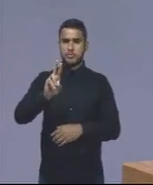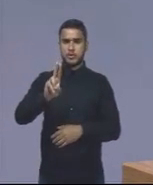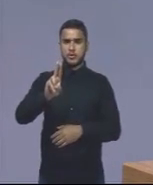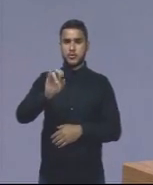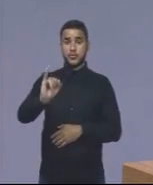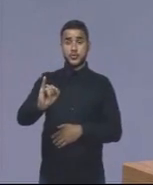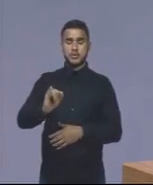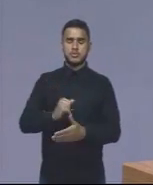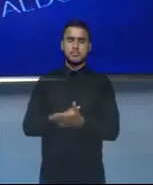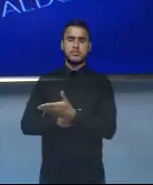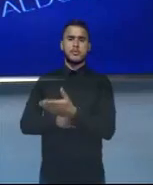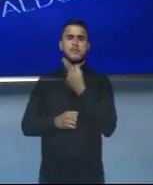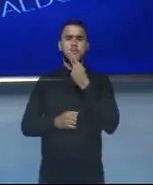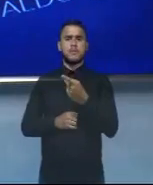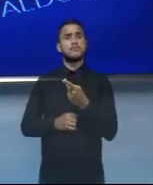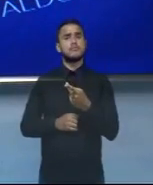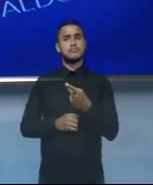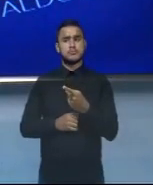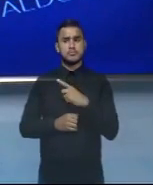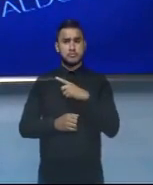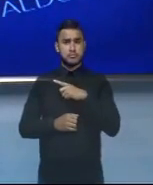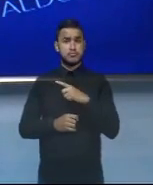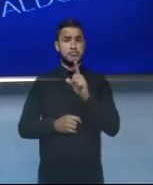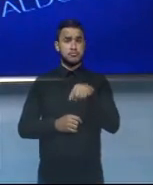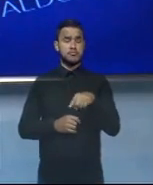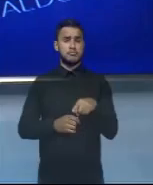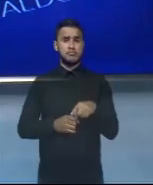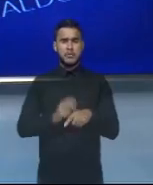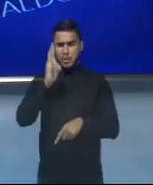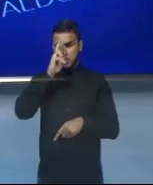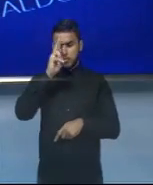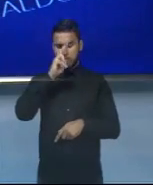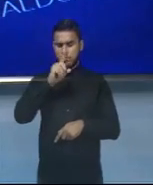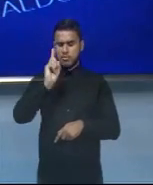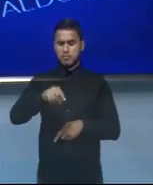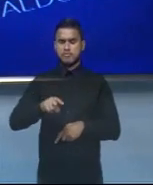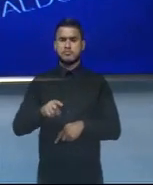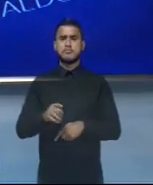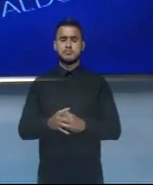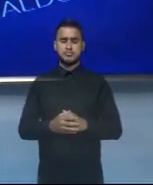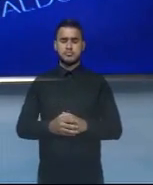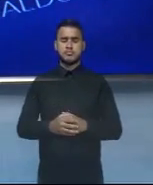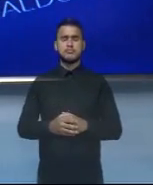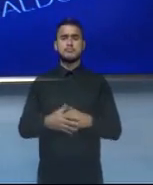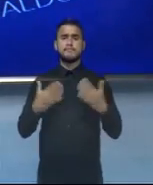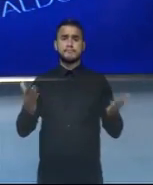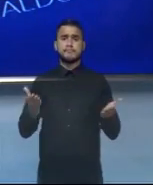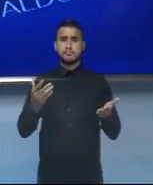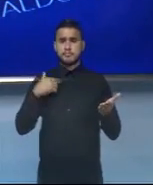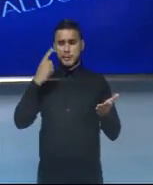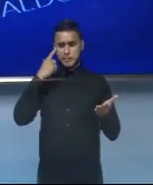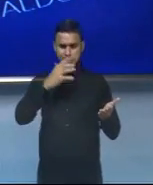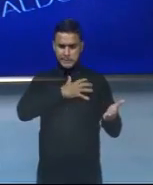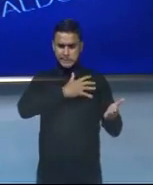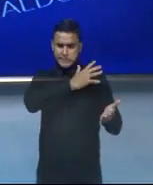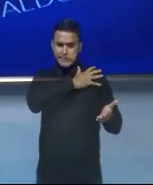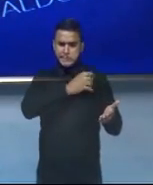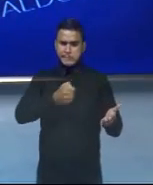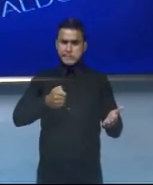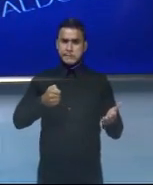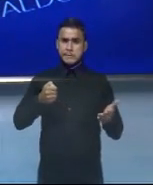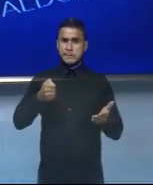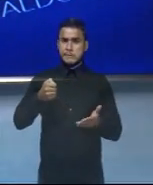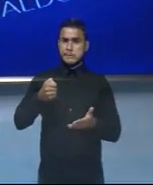propriedade, que a intervenção, nos moldes em que foi colocada, talvez não seja a solução, não produza